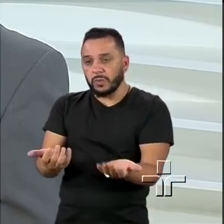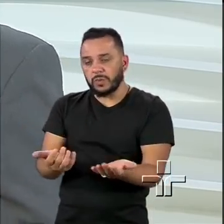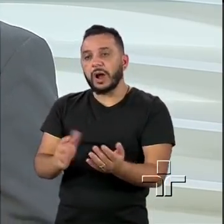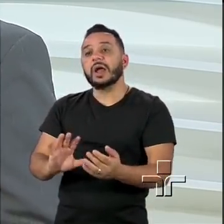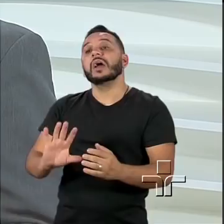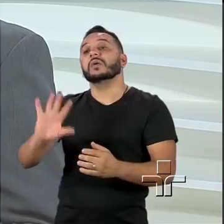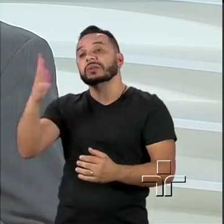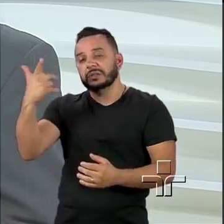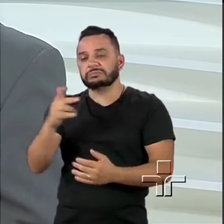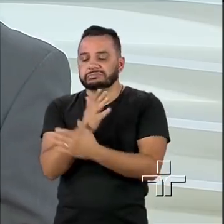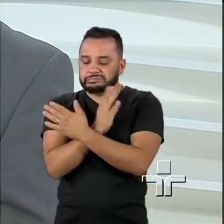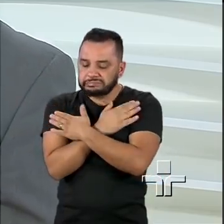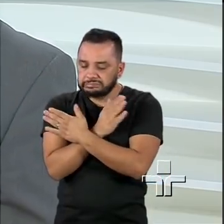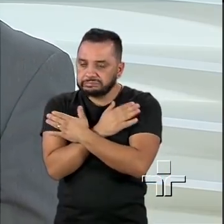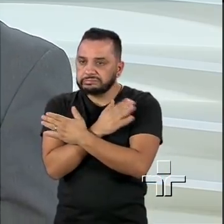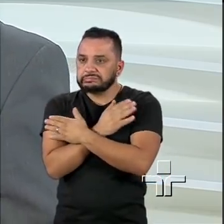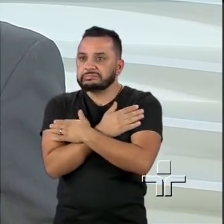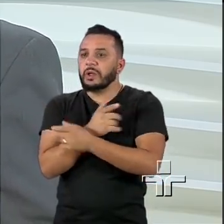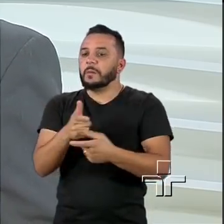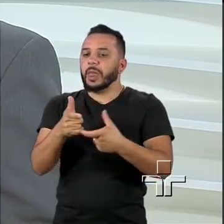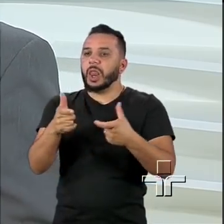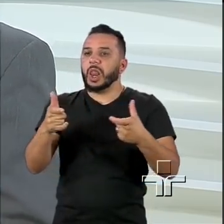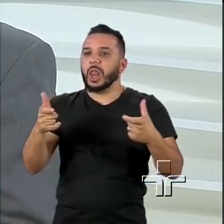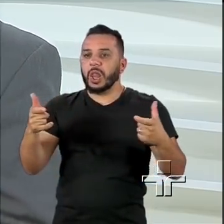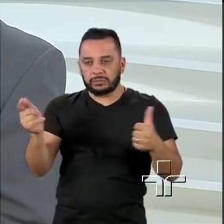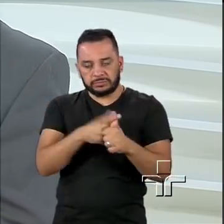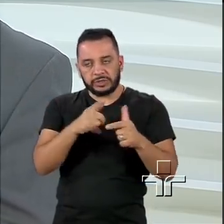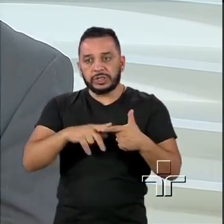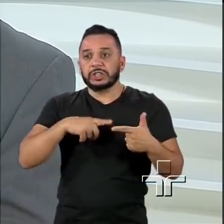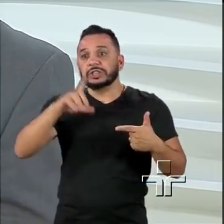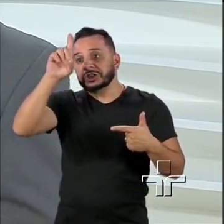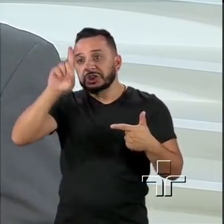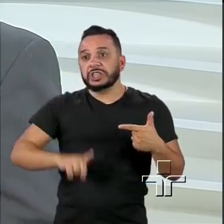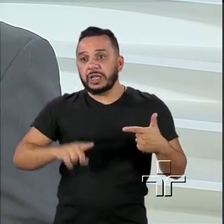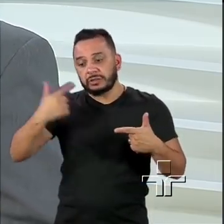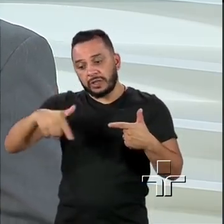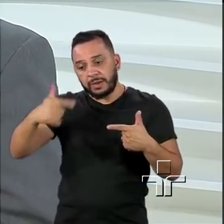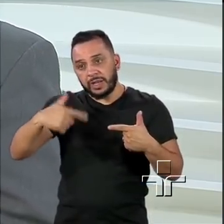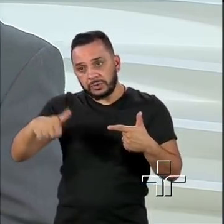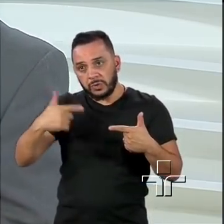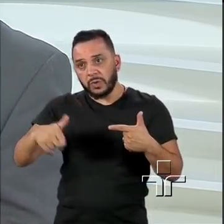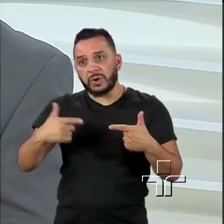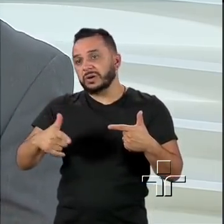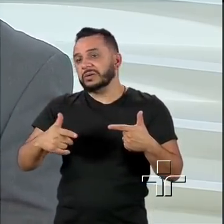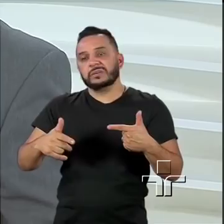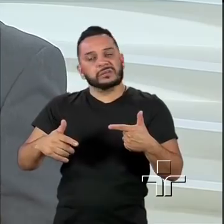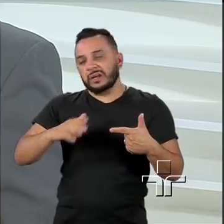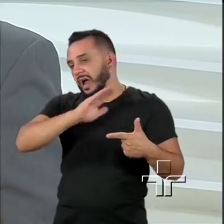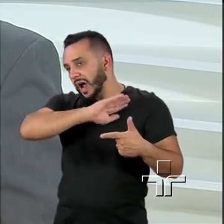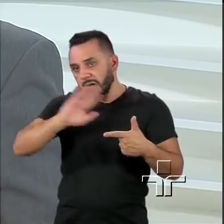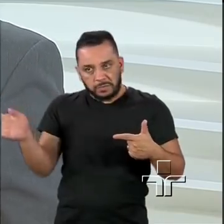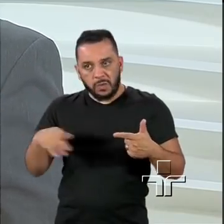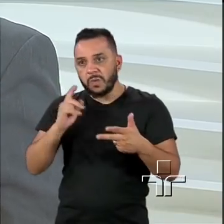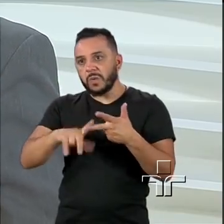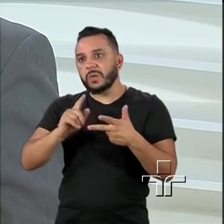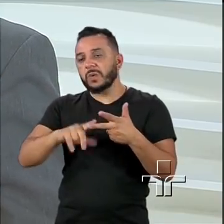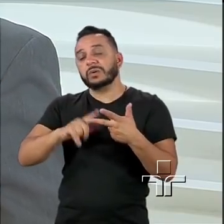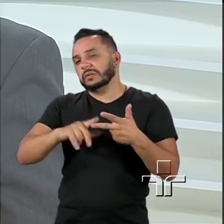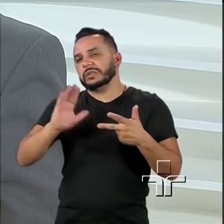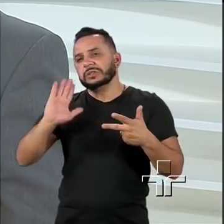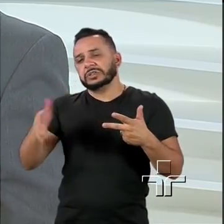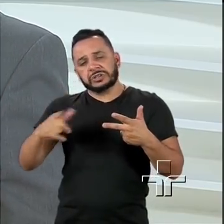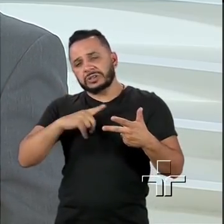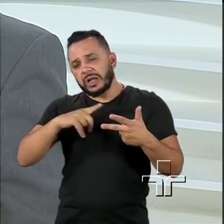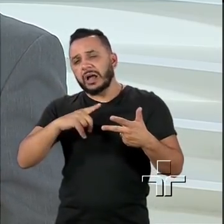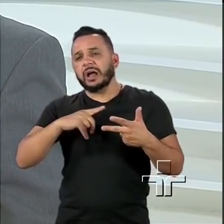retomar, direitos dos trabalhadores que foi ceifado com a reforma trabalhista, com a lei da terceirização, a tentativa de tirar o direito previdenciário. Enfim, o